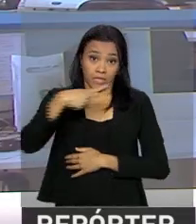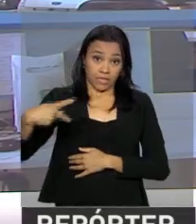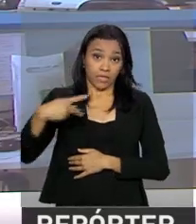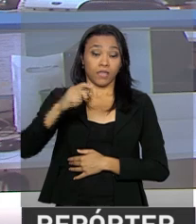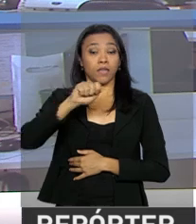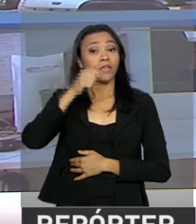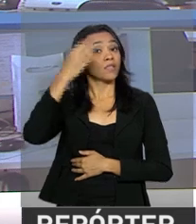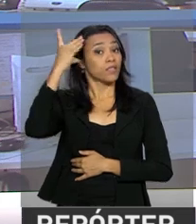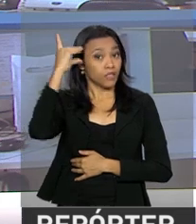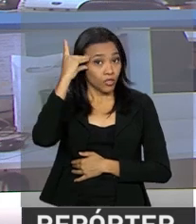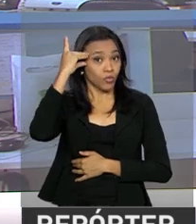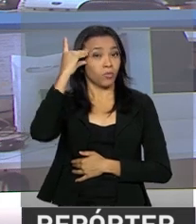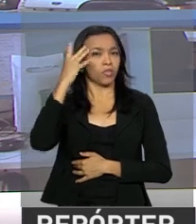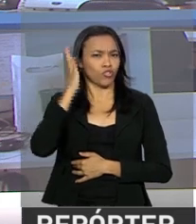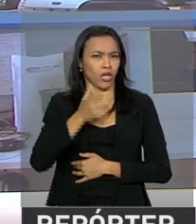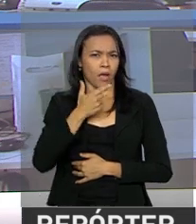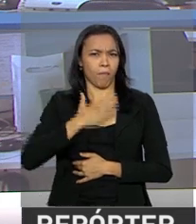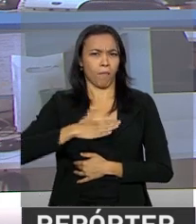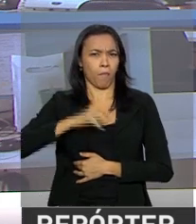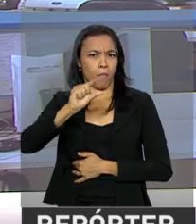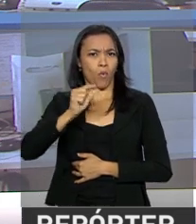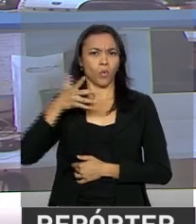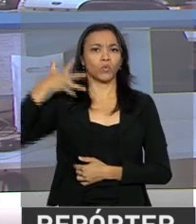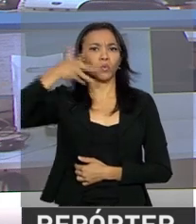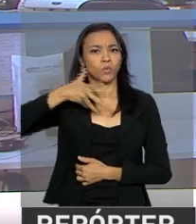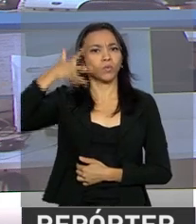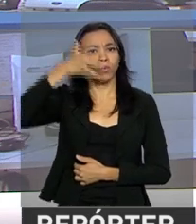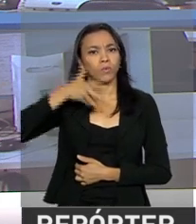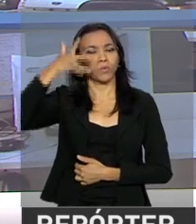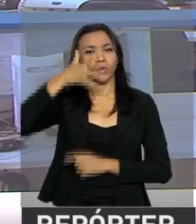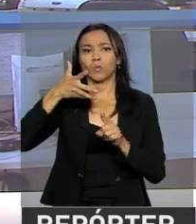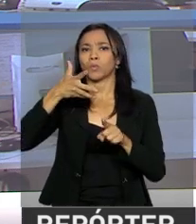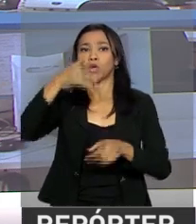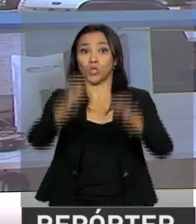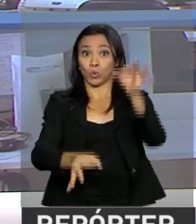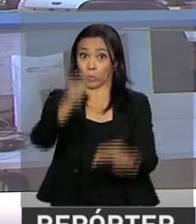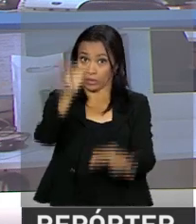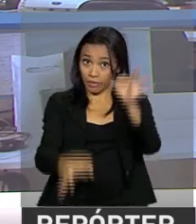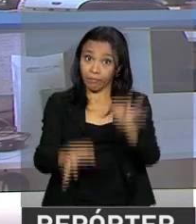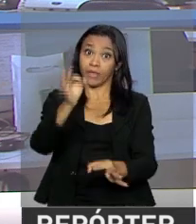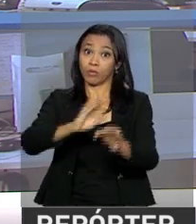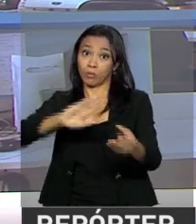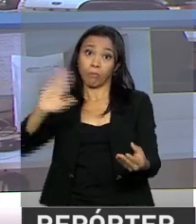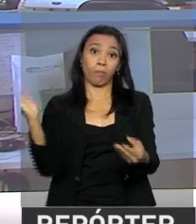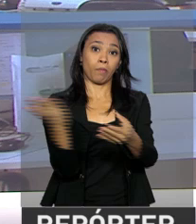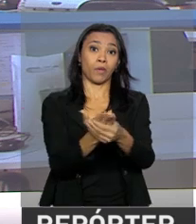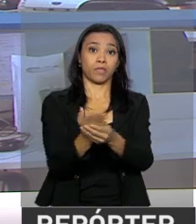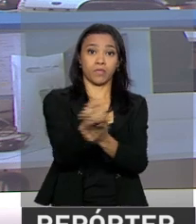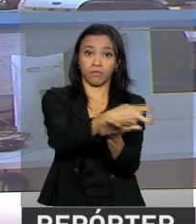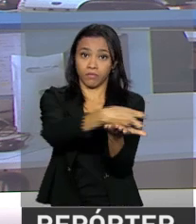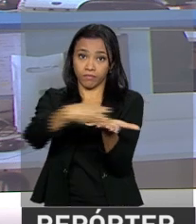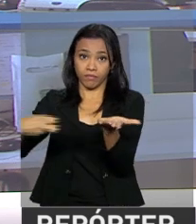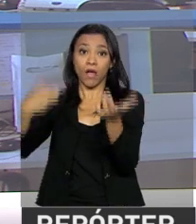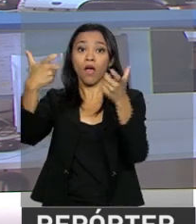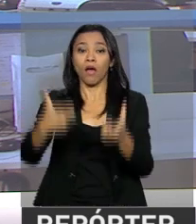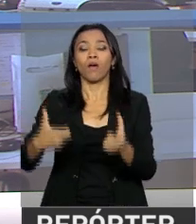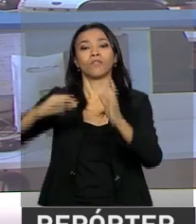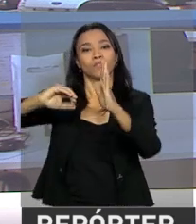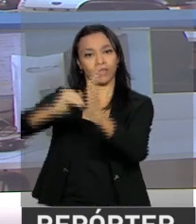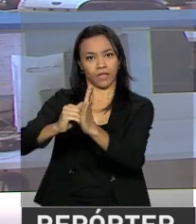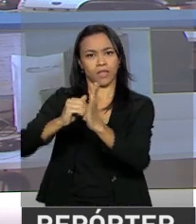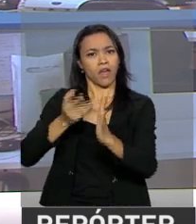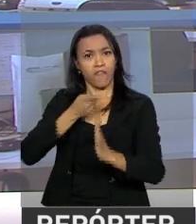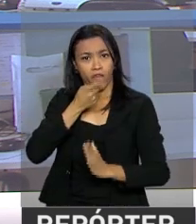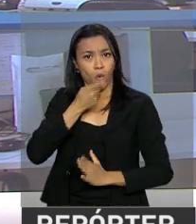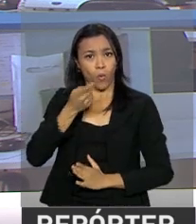afastada Dilma Rousseff discursou há pouco no julgamento final do processo de impeachment no Senado. Ela reafirmou que